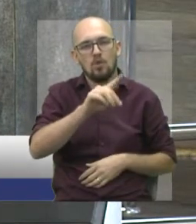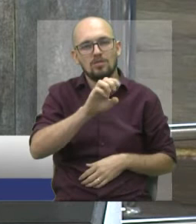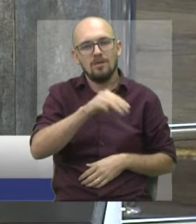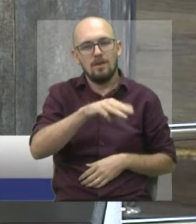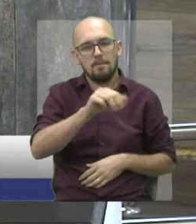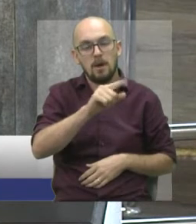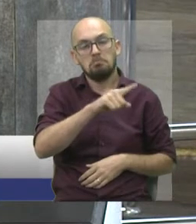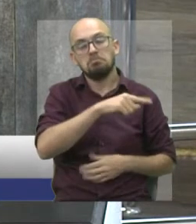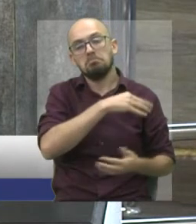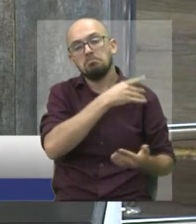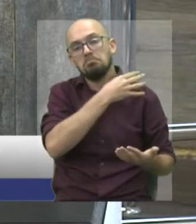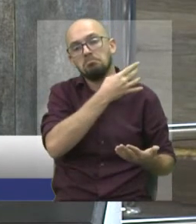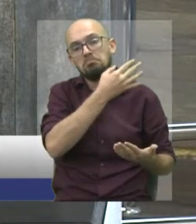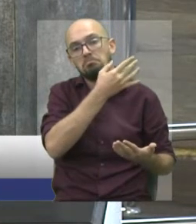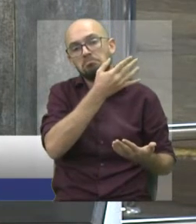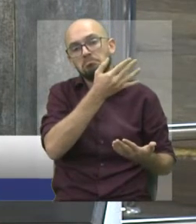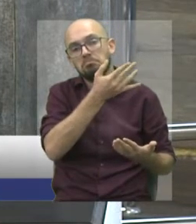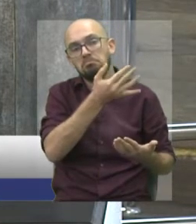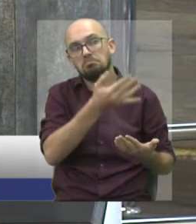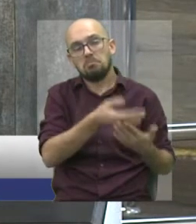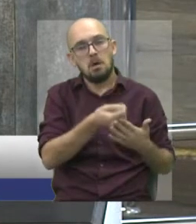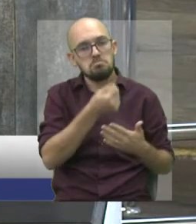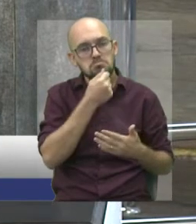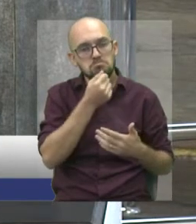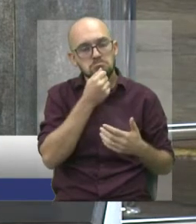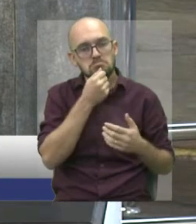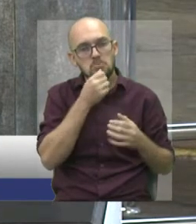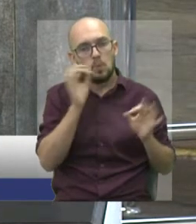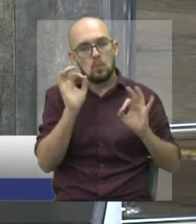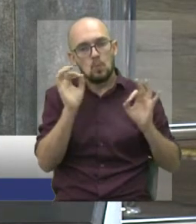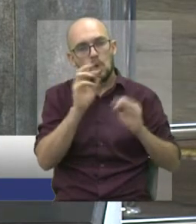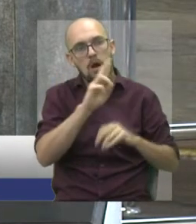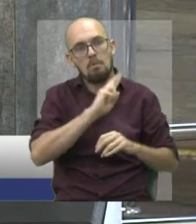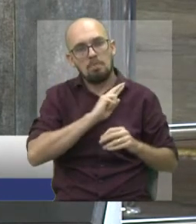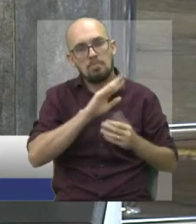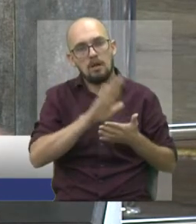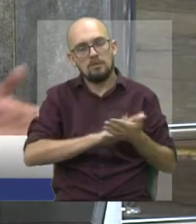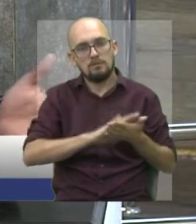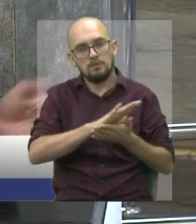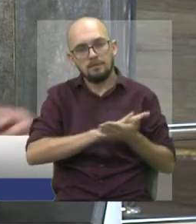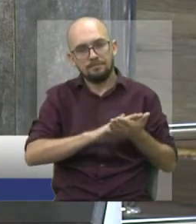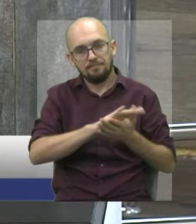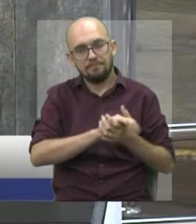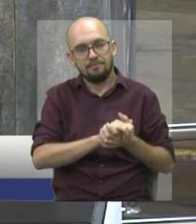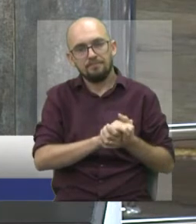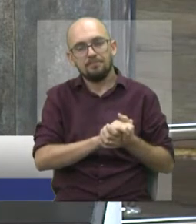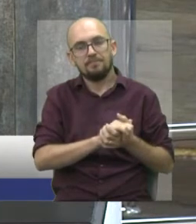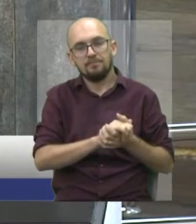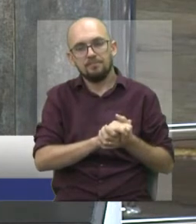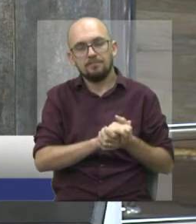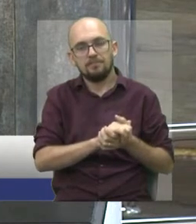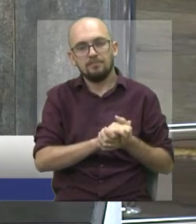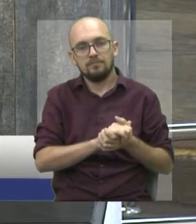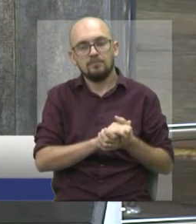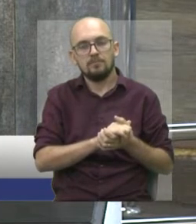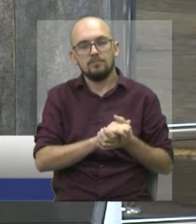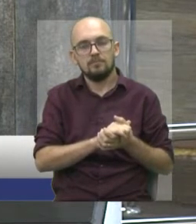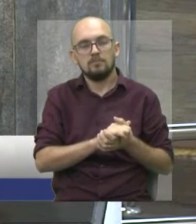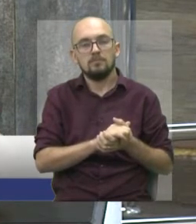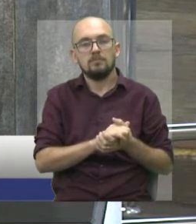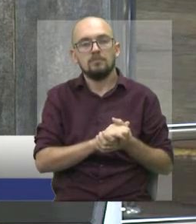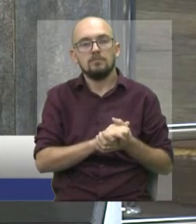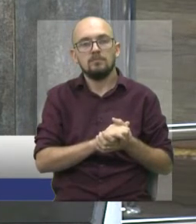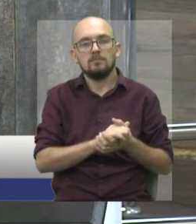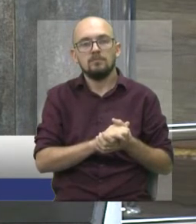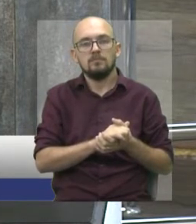até hoje não foi dado nenhuma resposta. Nós tivemos as informações aí